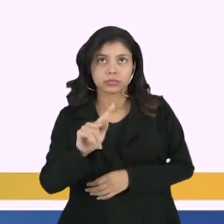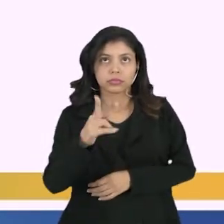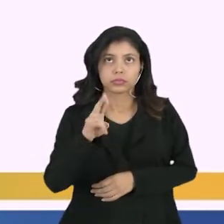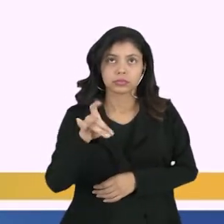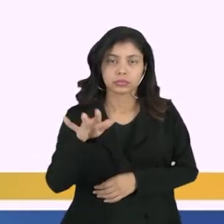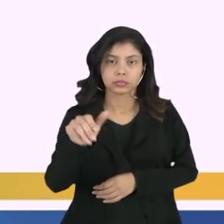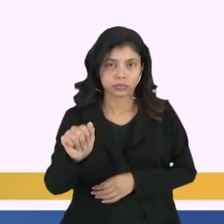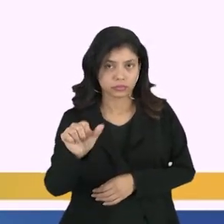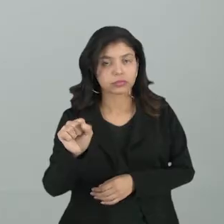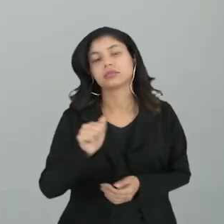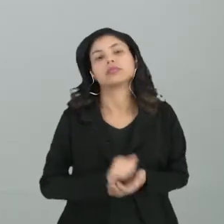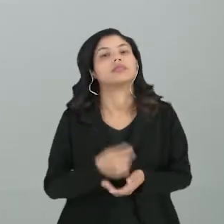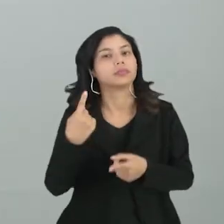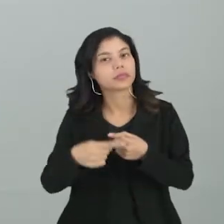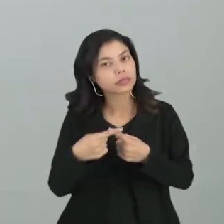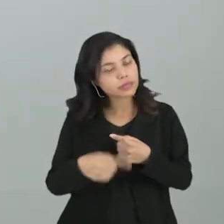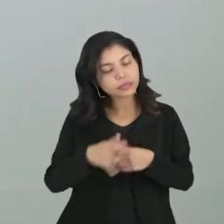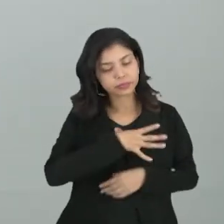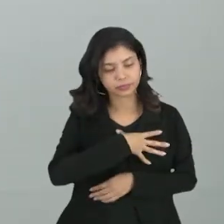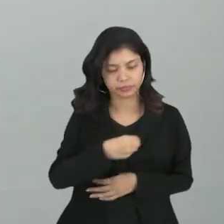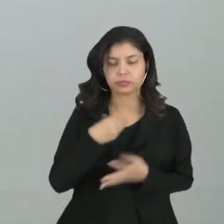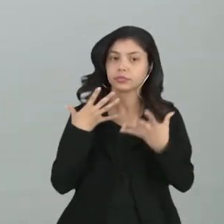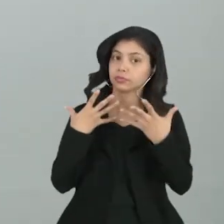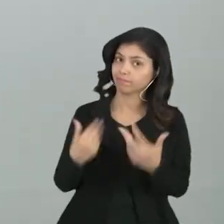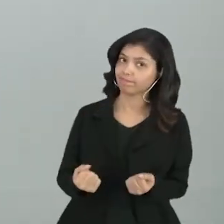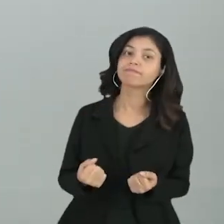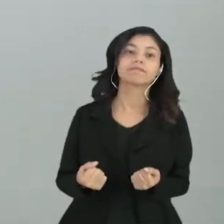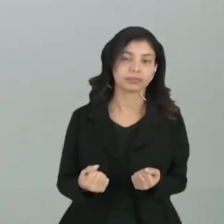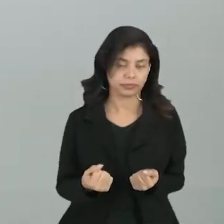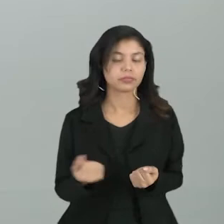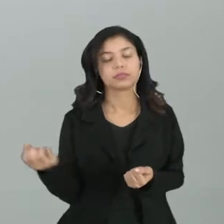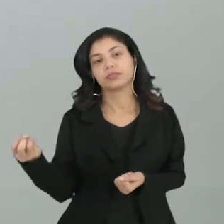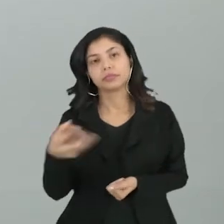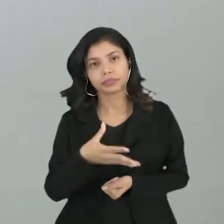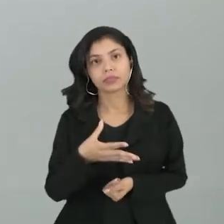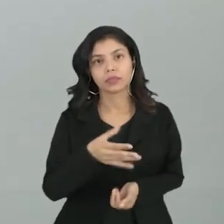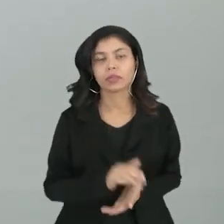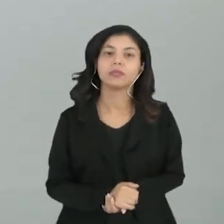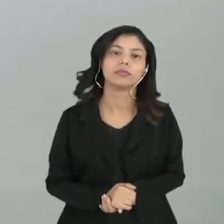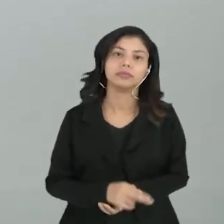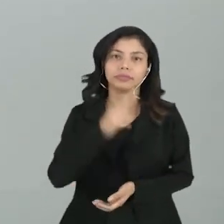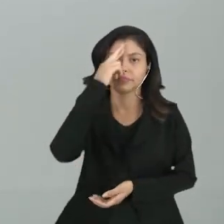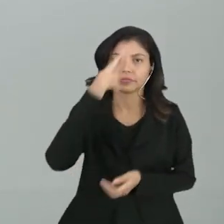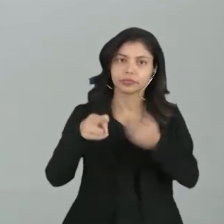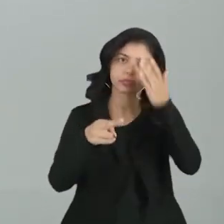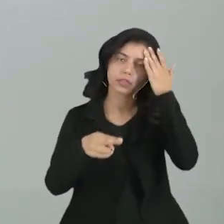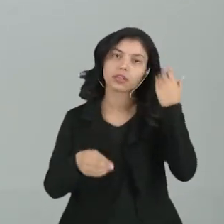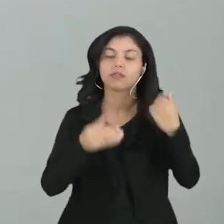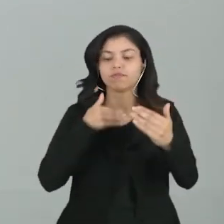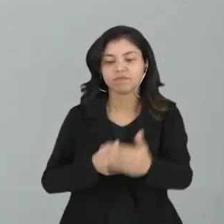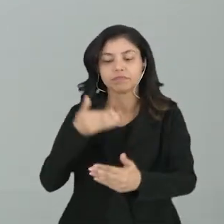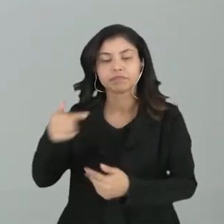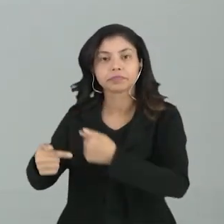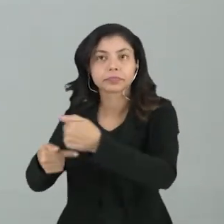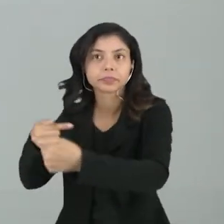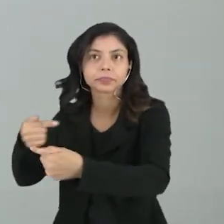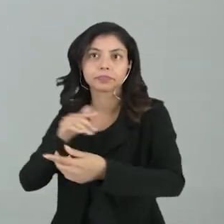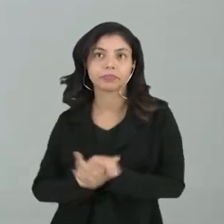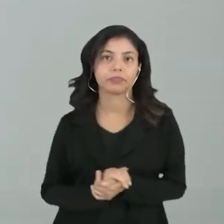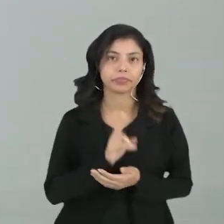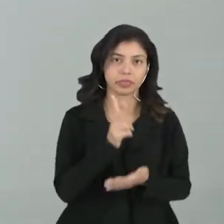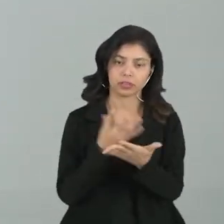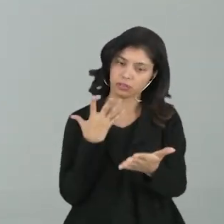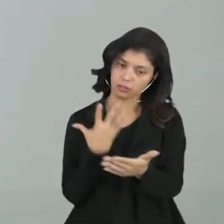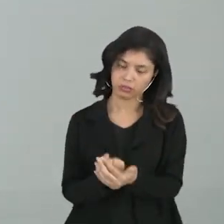capitanias hereditárias, porque o filho, né, ele agora seria a nova autoridade, era hereditária, então, a